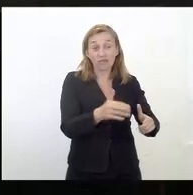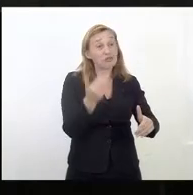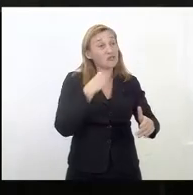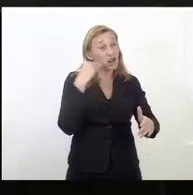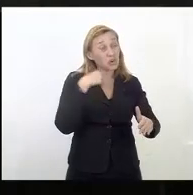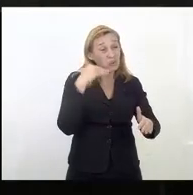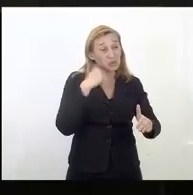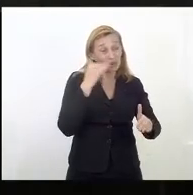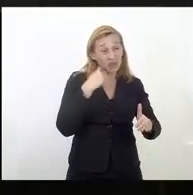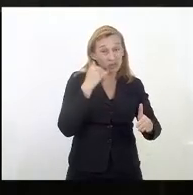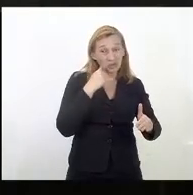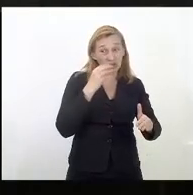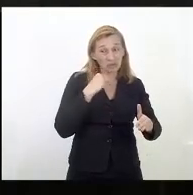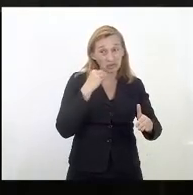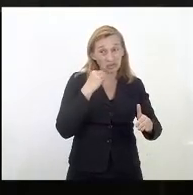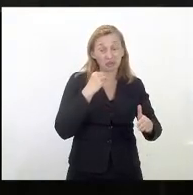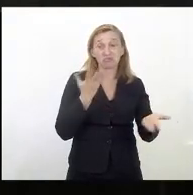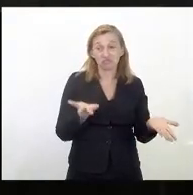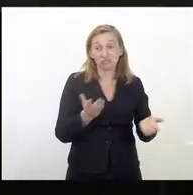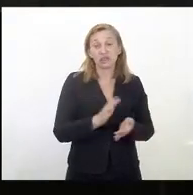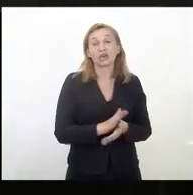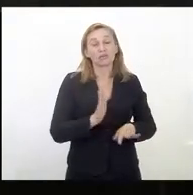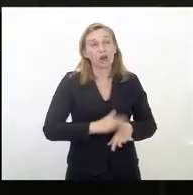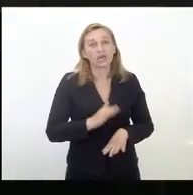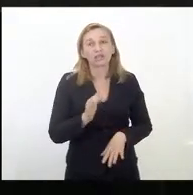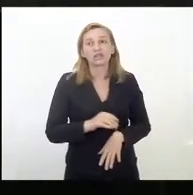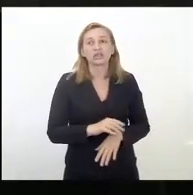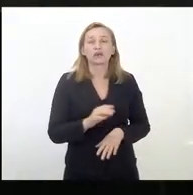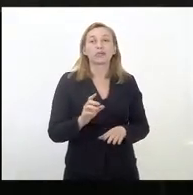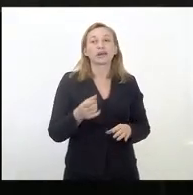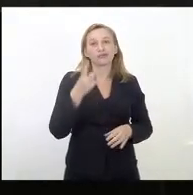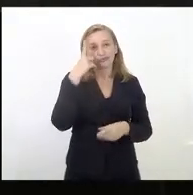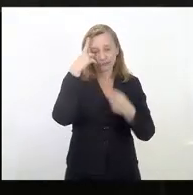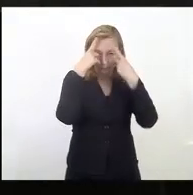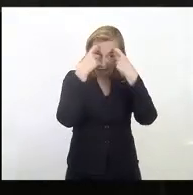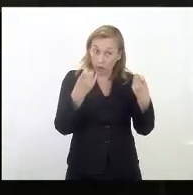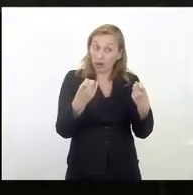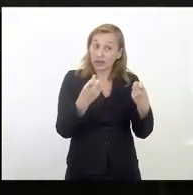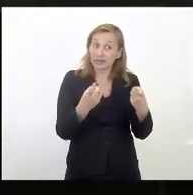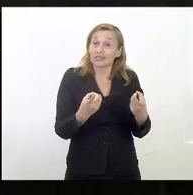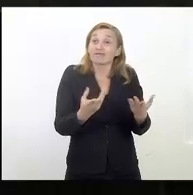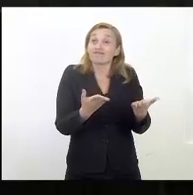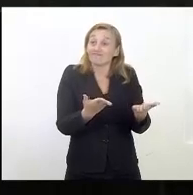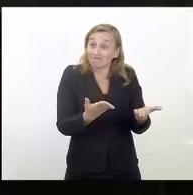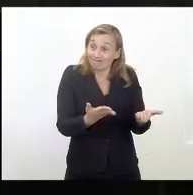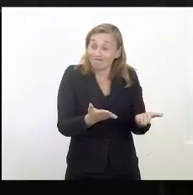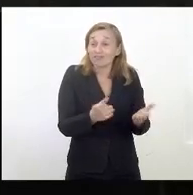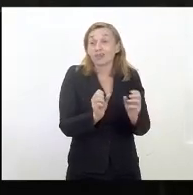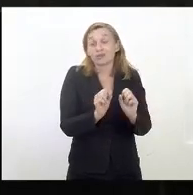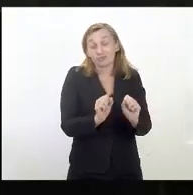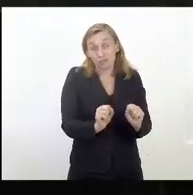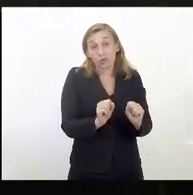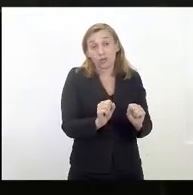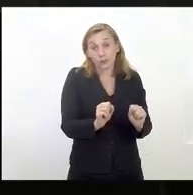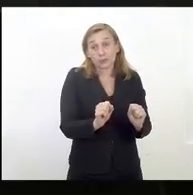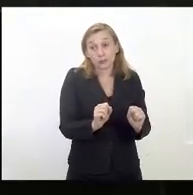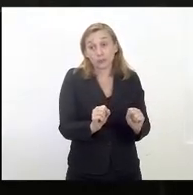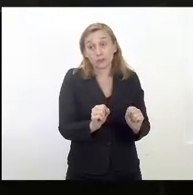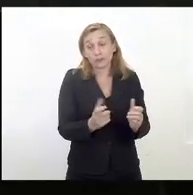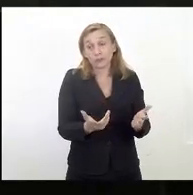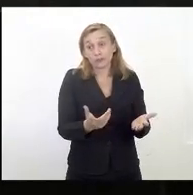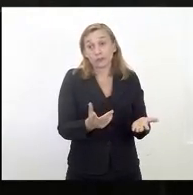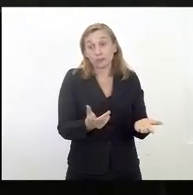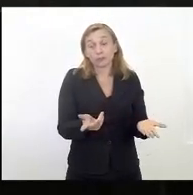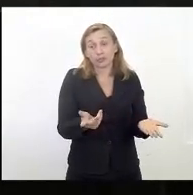e muito e mais ainda pela violência que estão top podem ser submetidos a que são